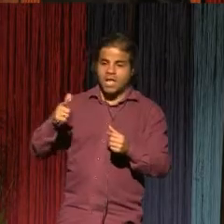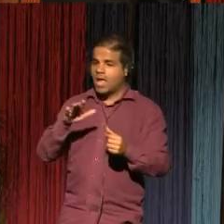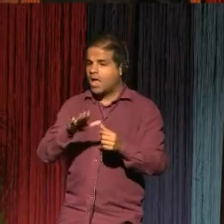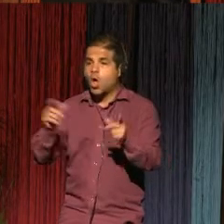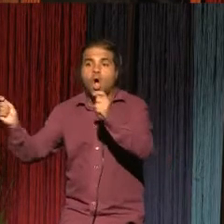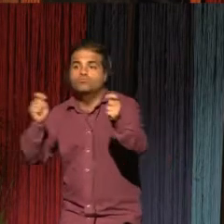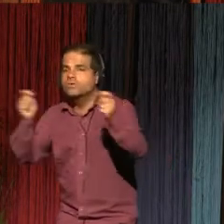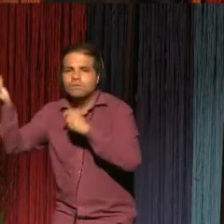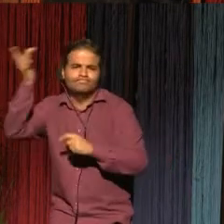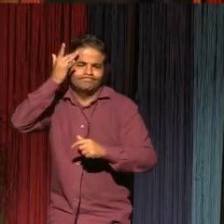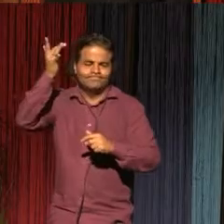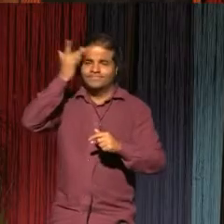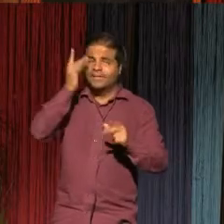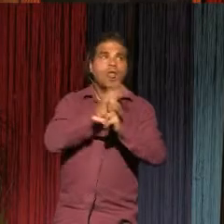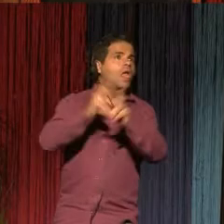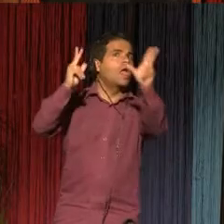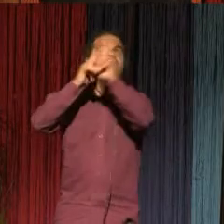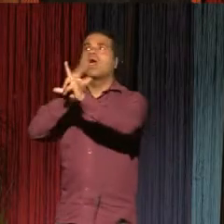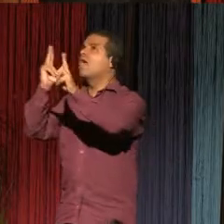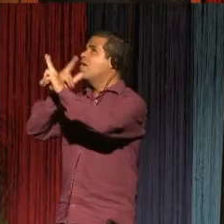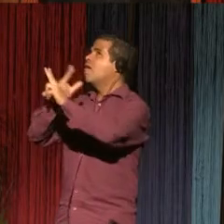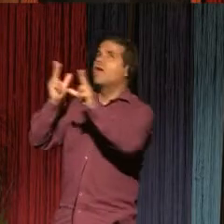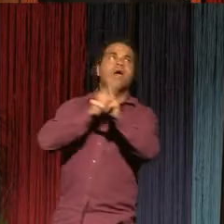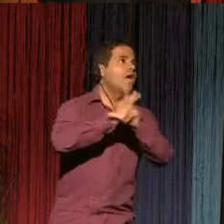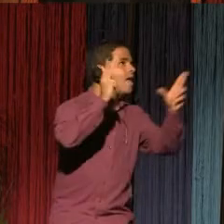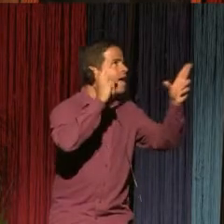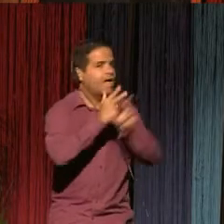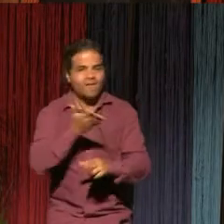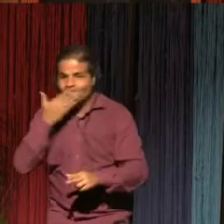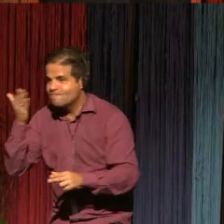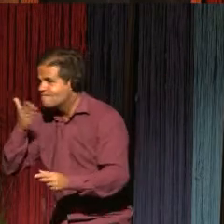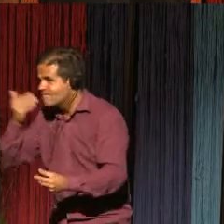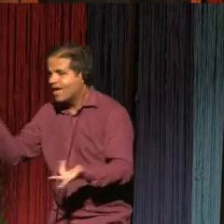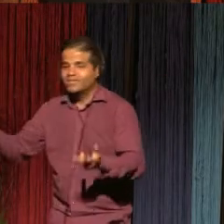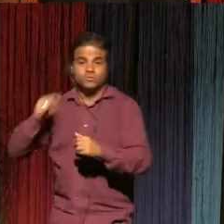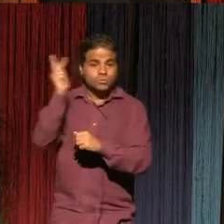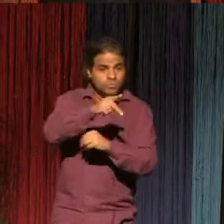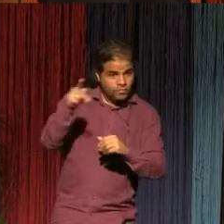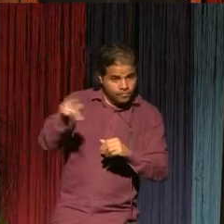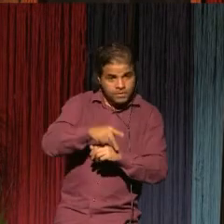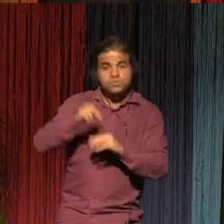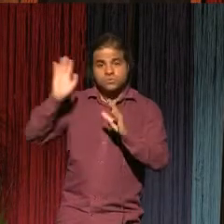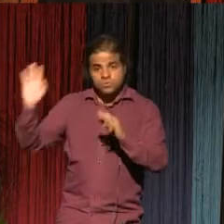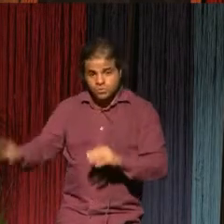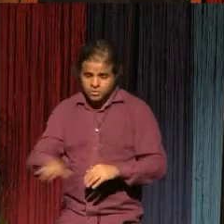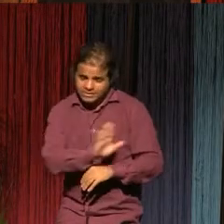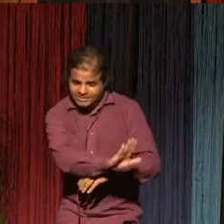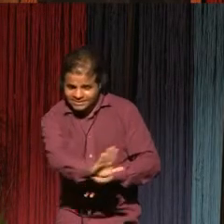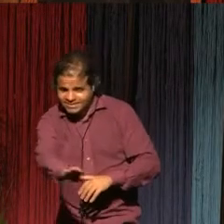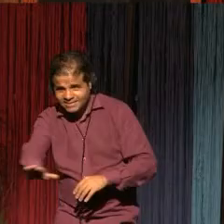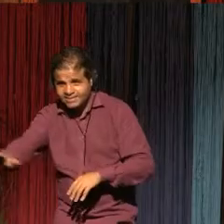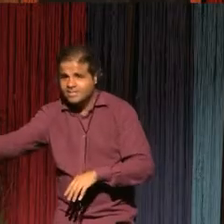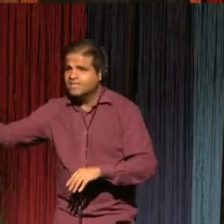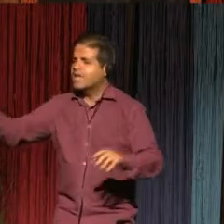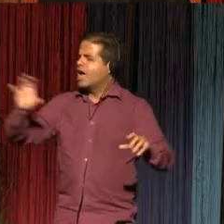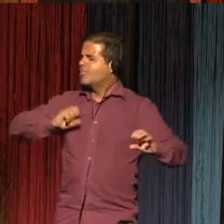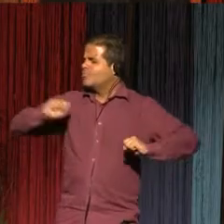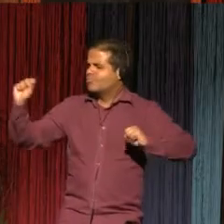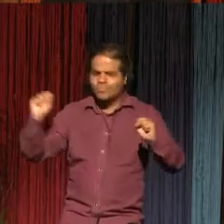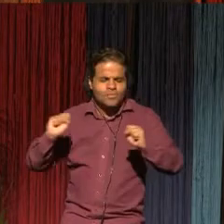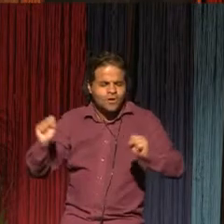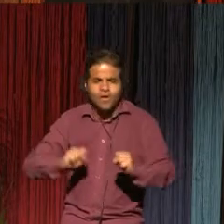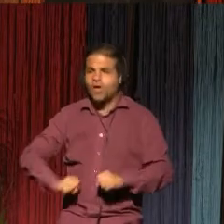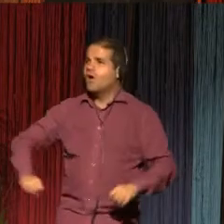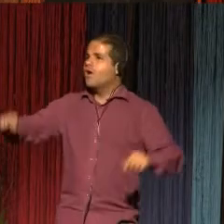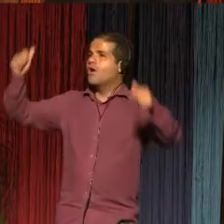controle maduro e elas se distraem facilmente. Os professores de jardim de infância das primeiras séries adoram decorar